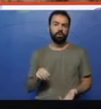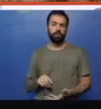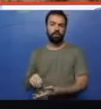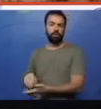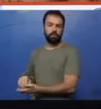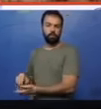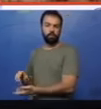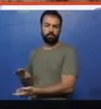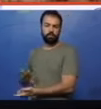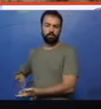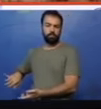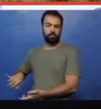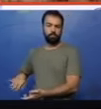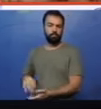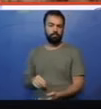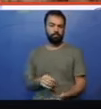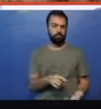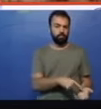lápis.